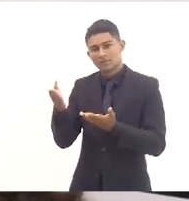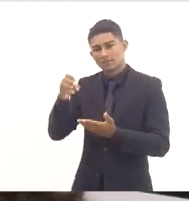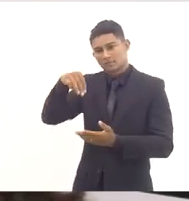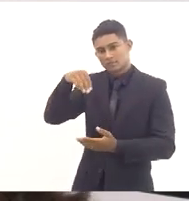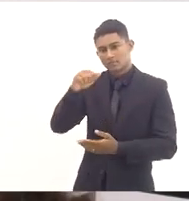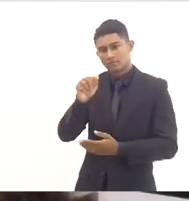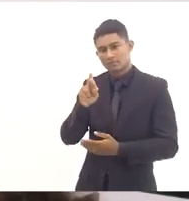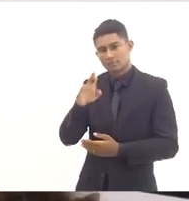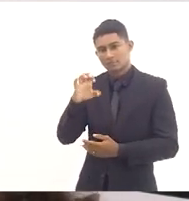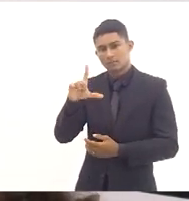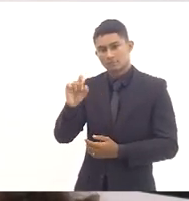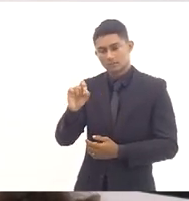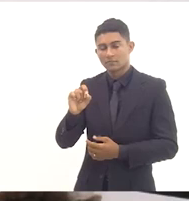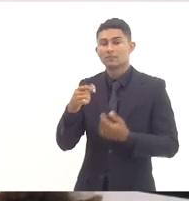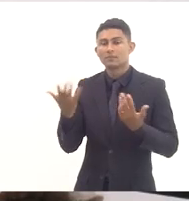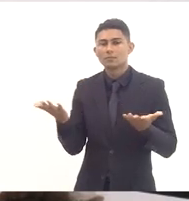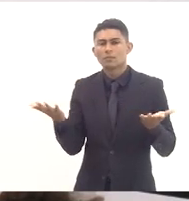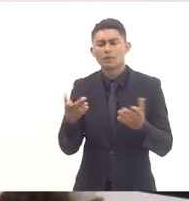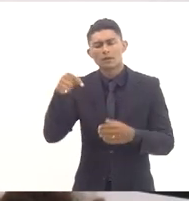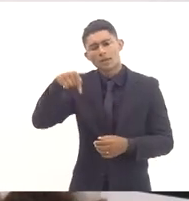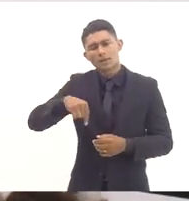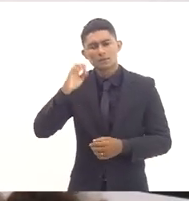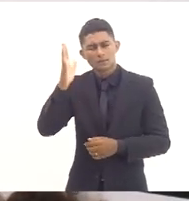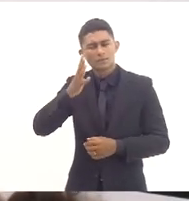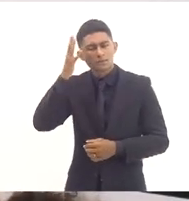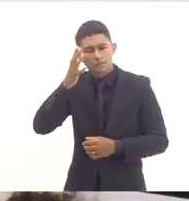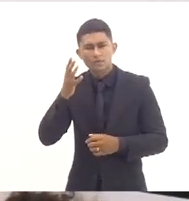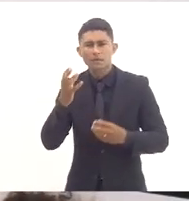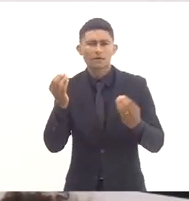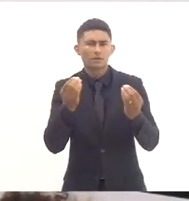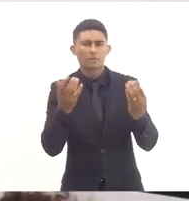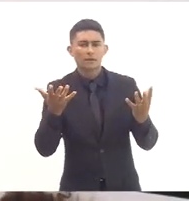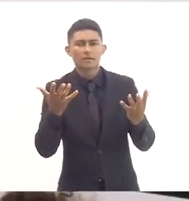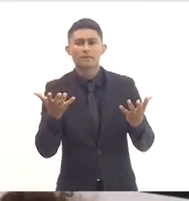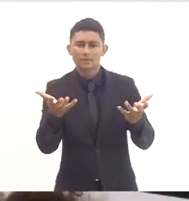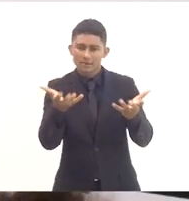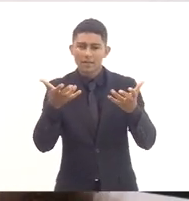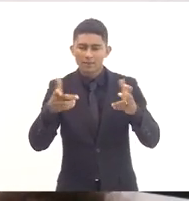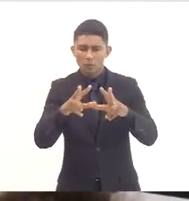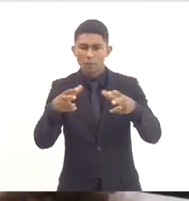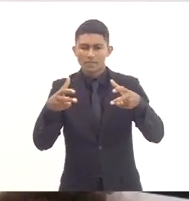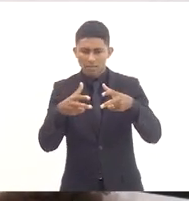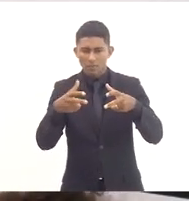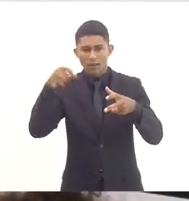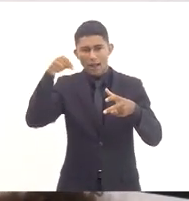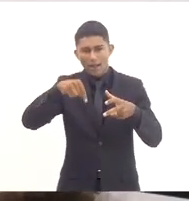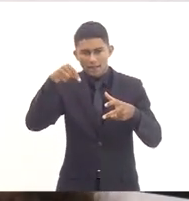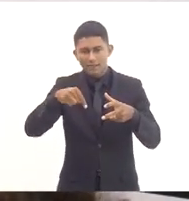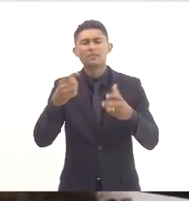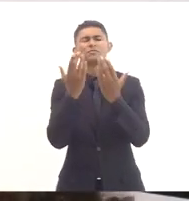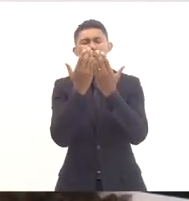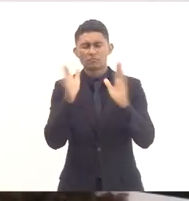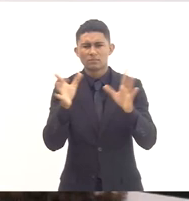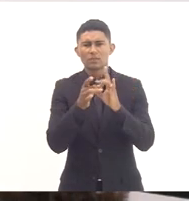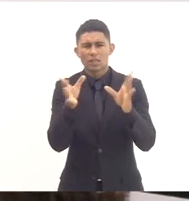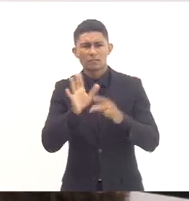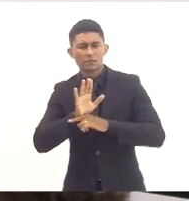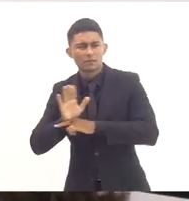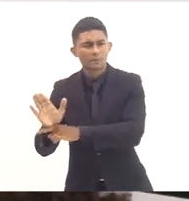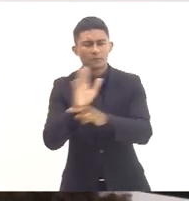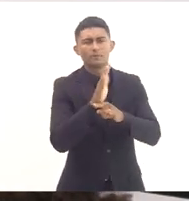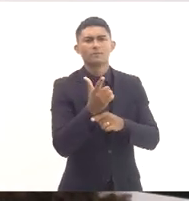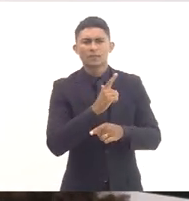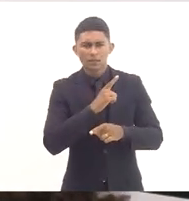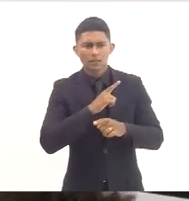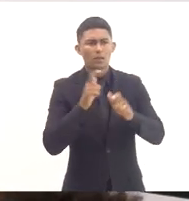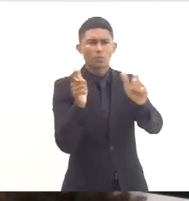que nós estamos com uma finalidade nessa nessa questão os mais uma vez sempre colocar a comissão à disposição de vocês levaram de municípios estão aqui